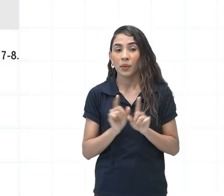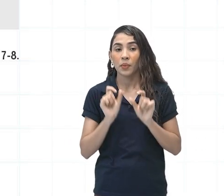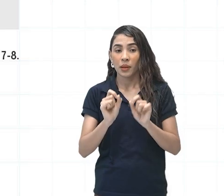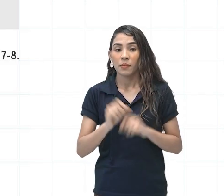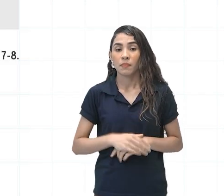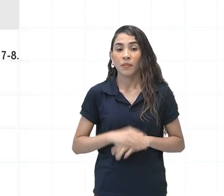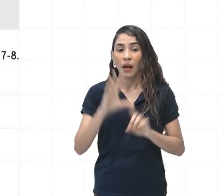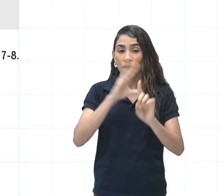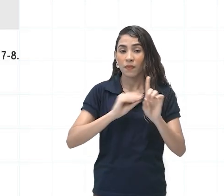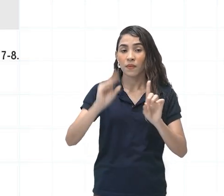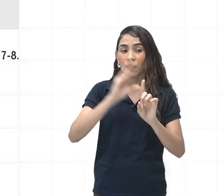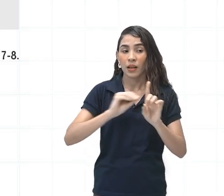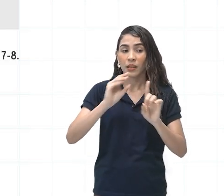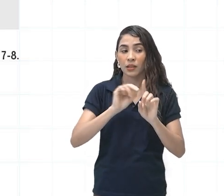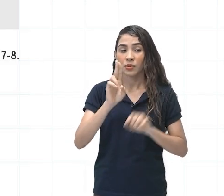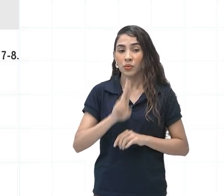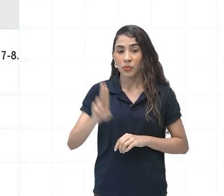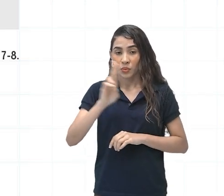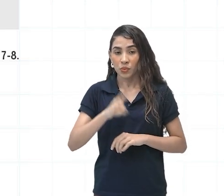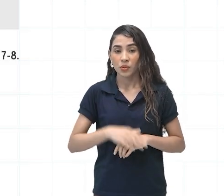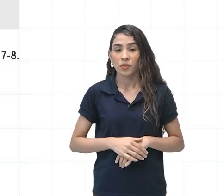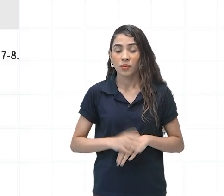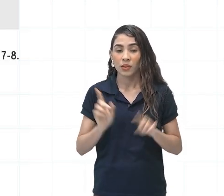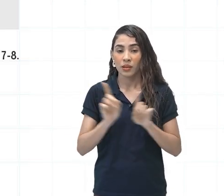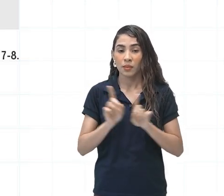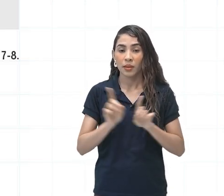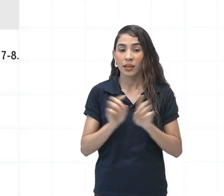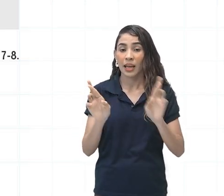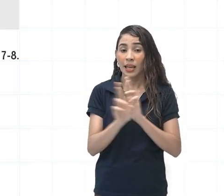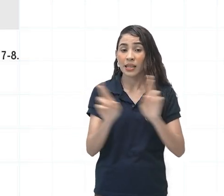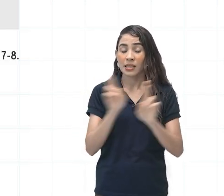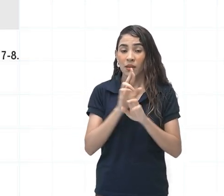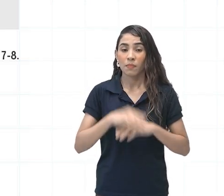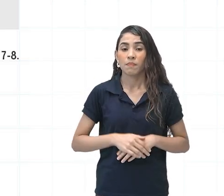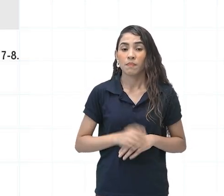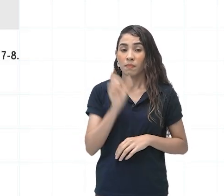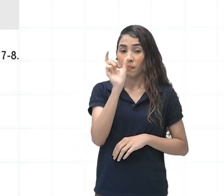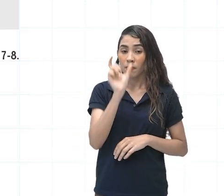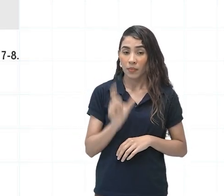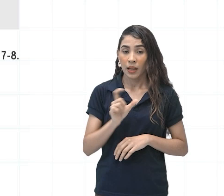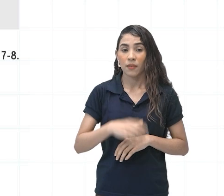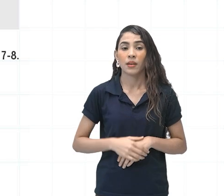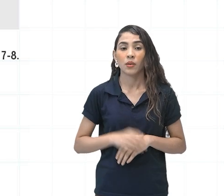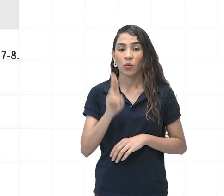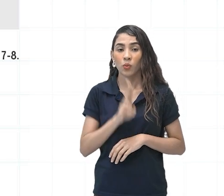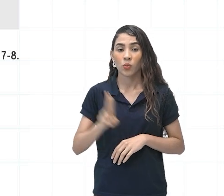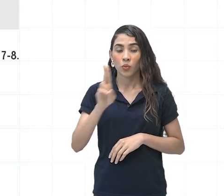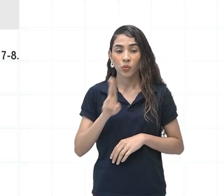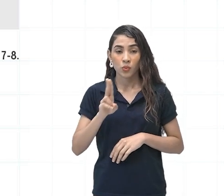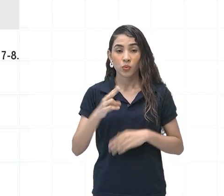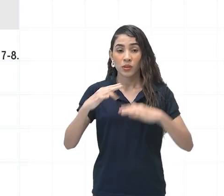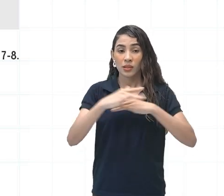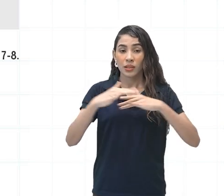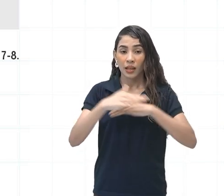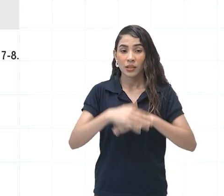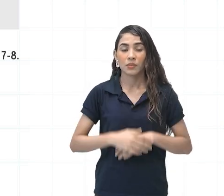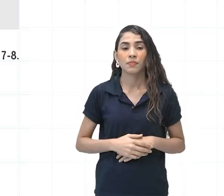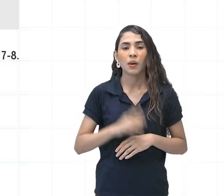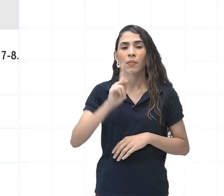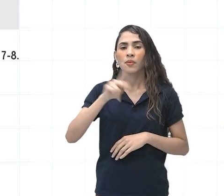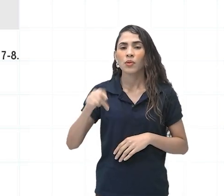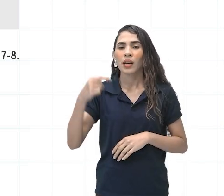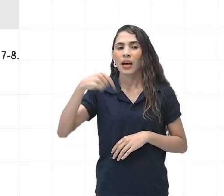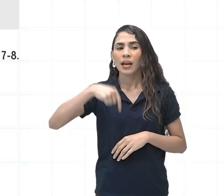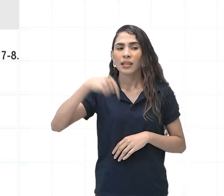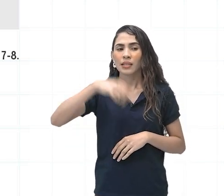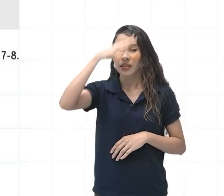que os falantes utilizam em relação às palavras que são próprias no uso dessa cidade. Ah, professora, na minha